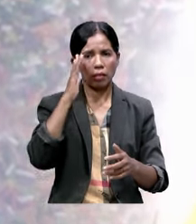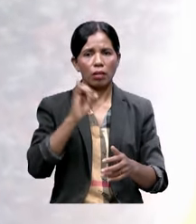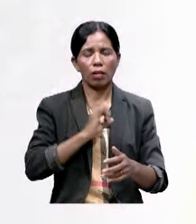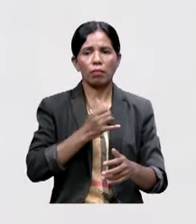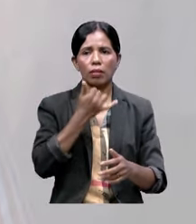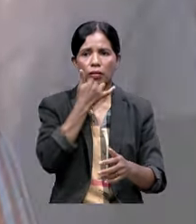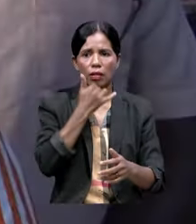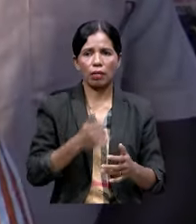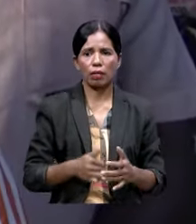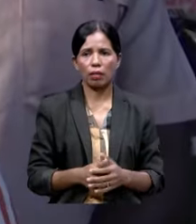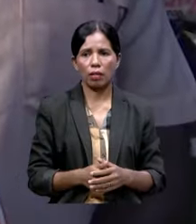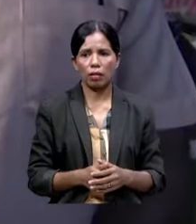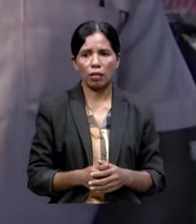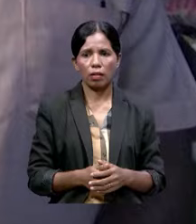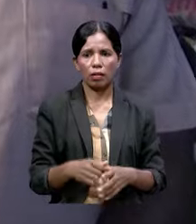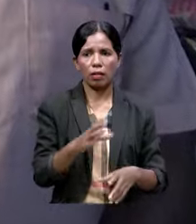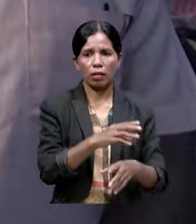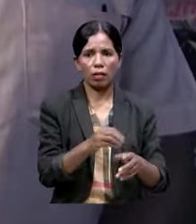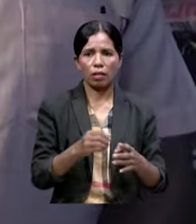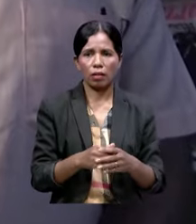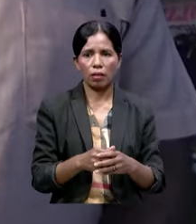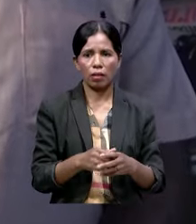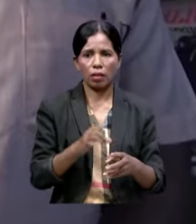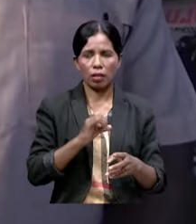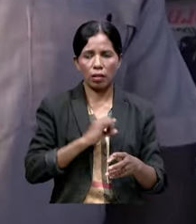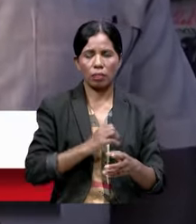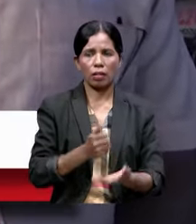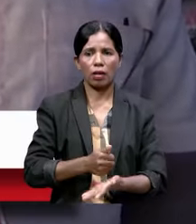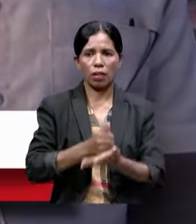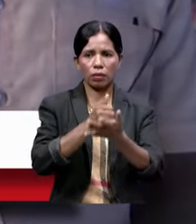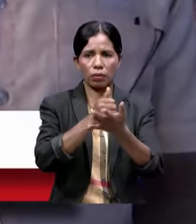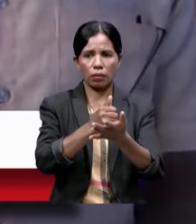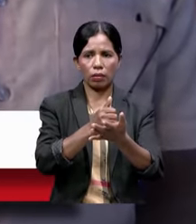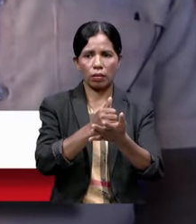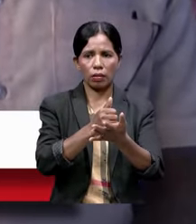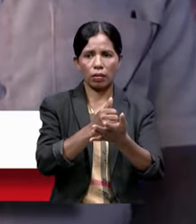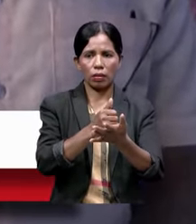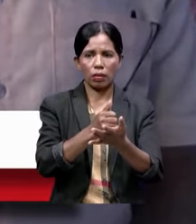sala. Sigma. Ao rasit mak atende duni.